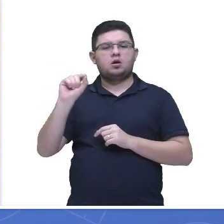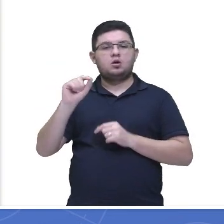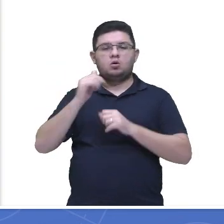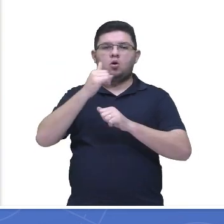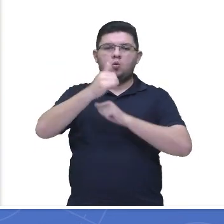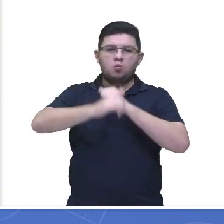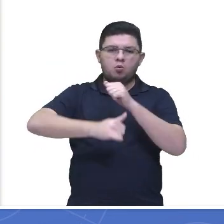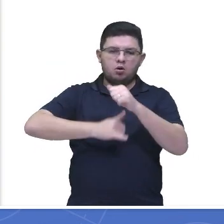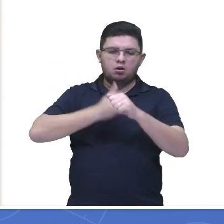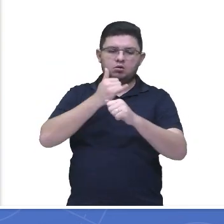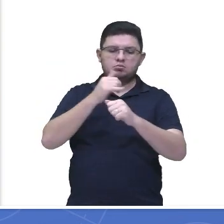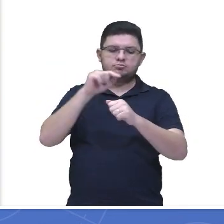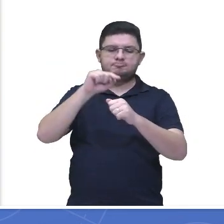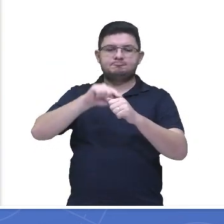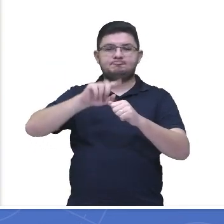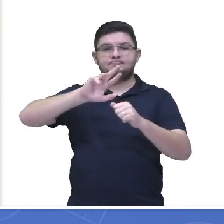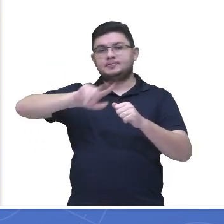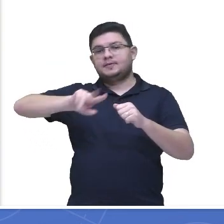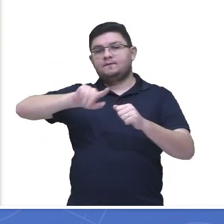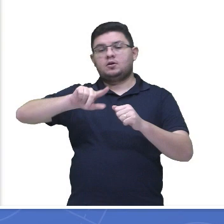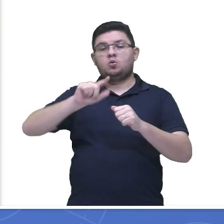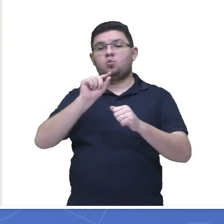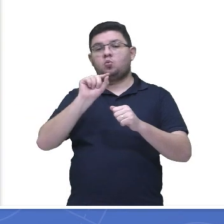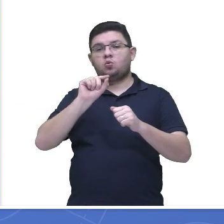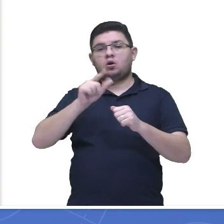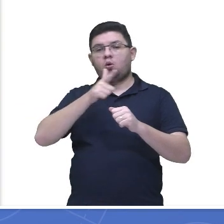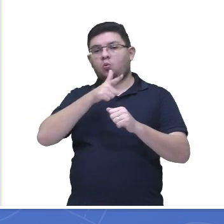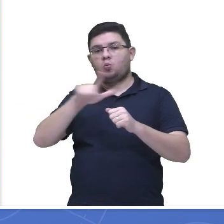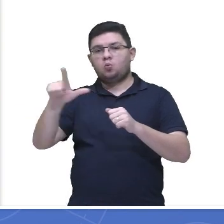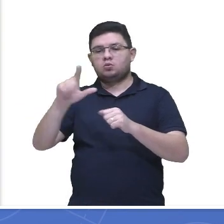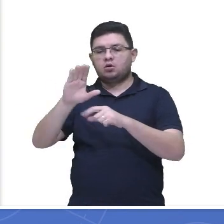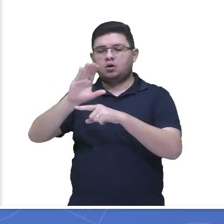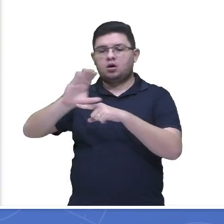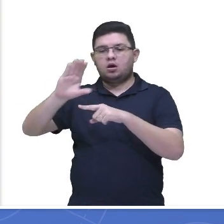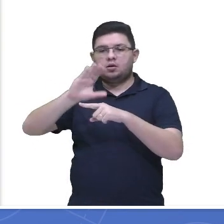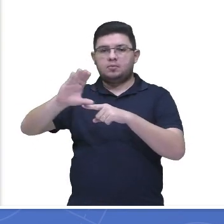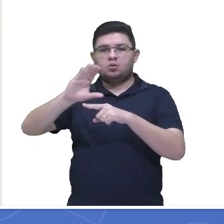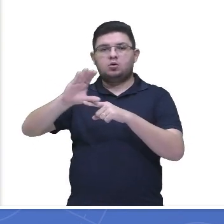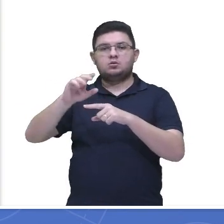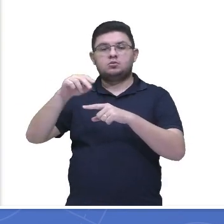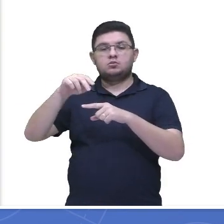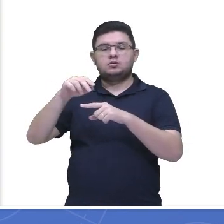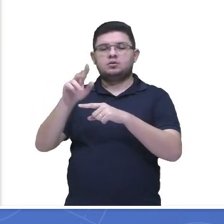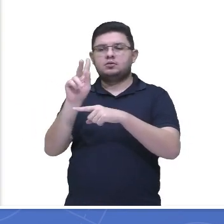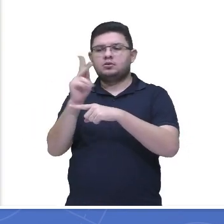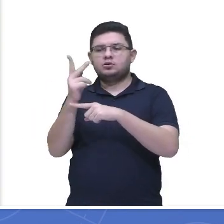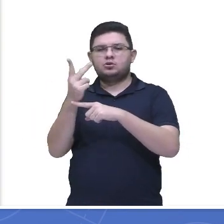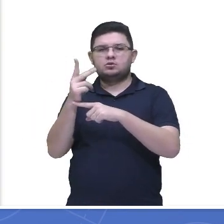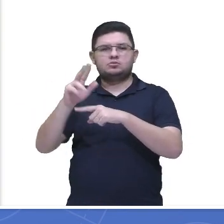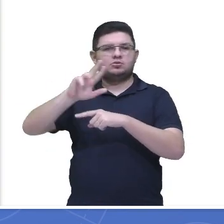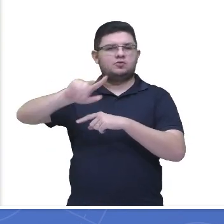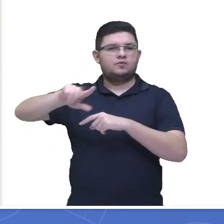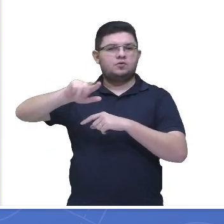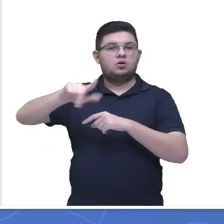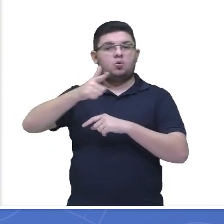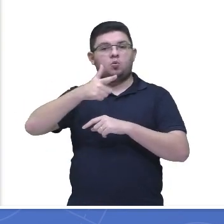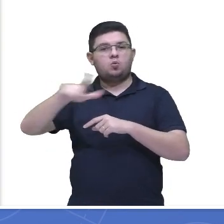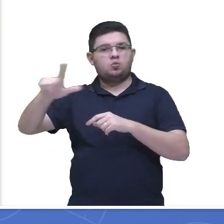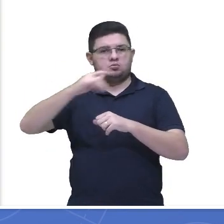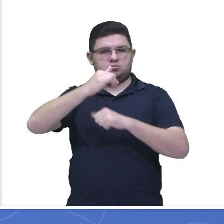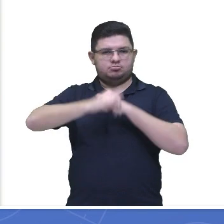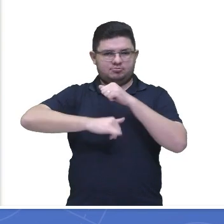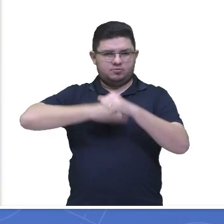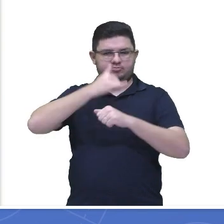seja diferente do carbono e do hidrogênio, ok?